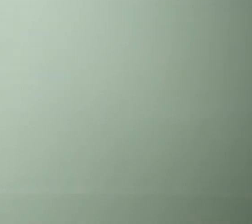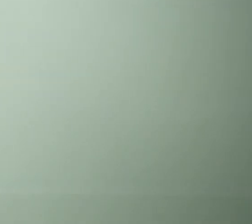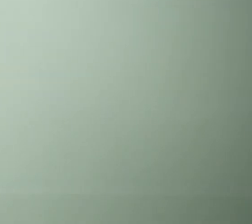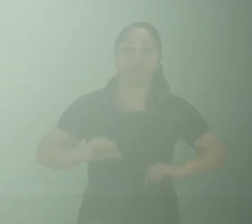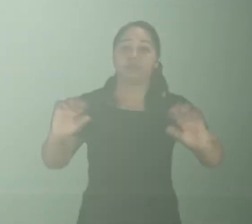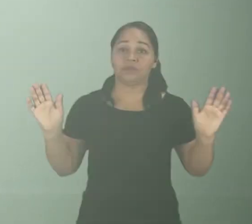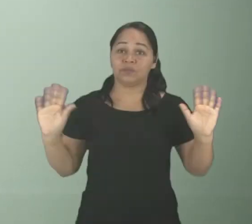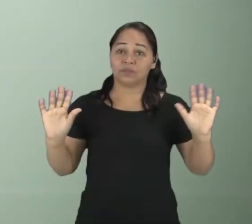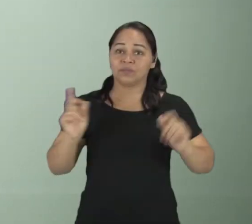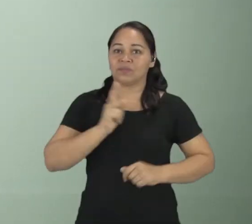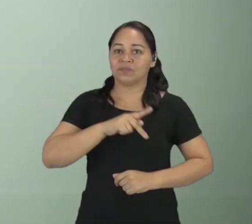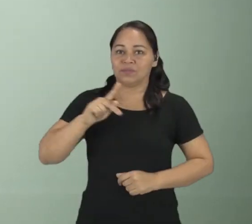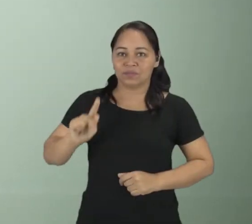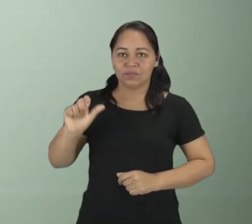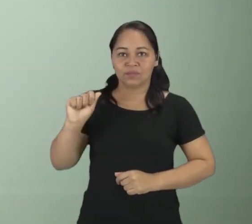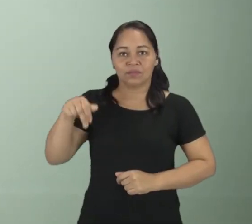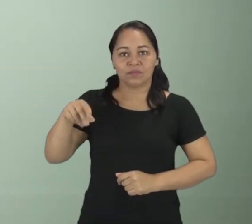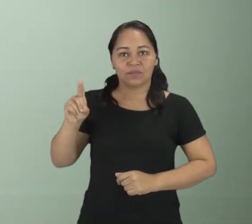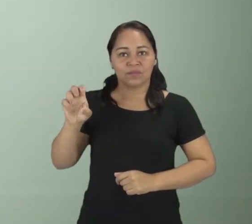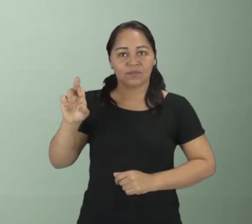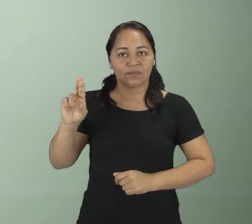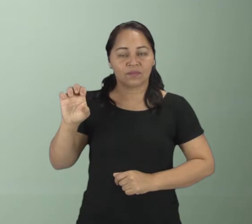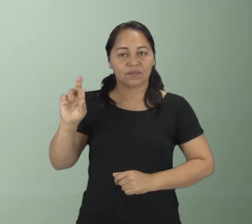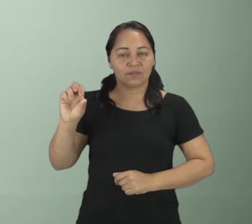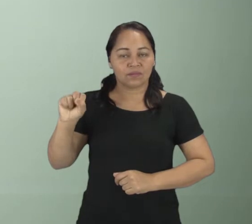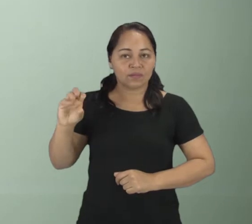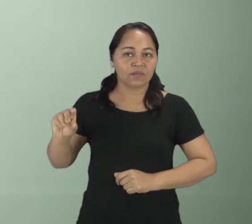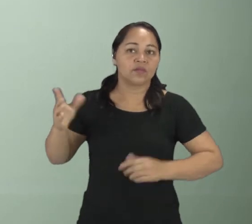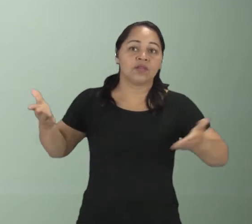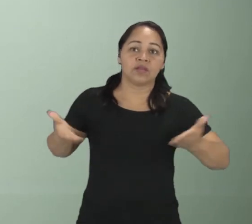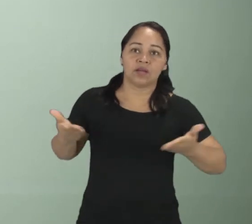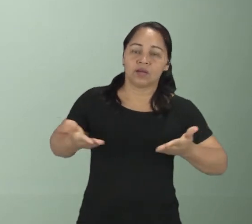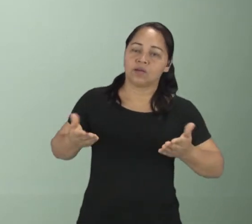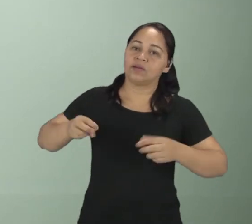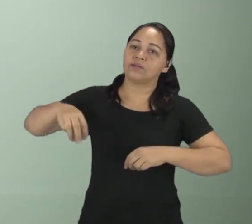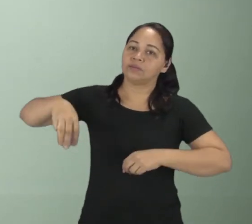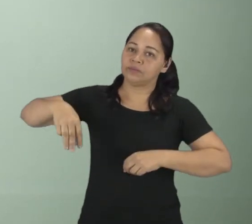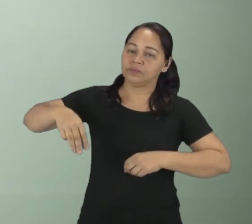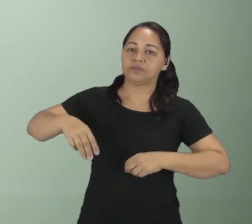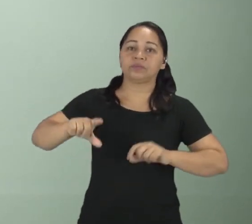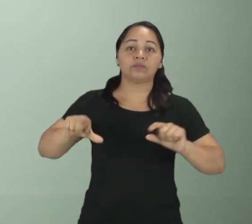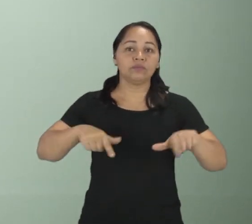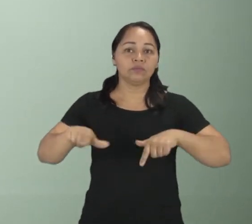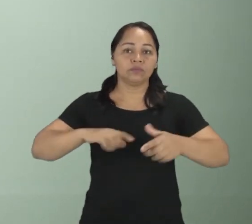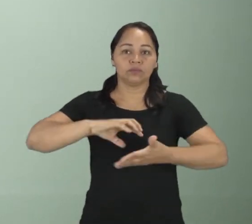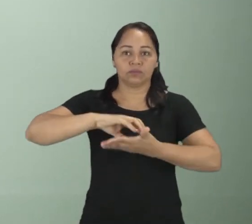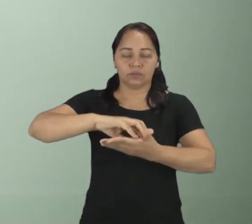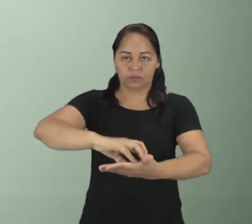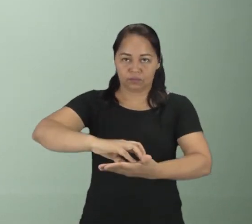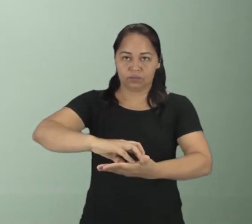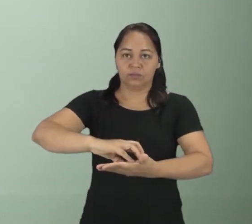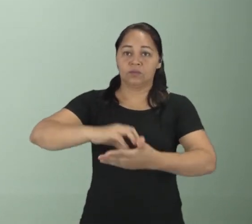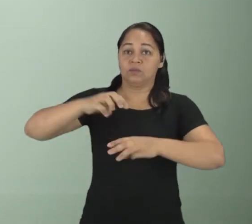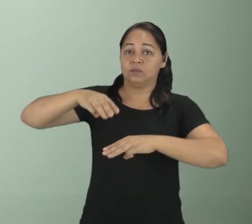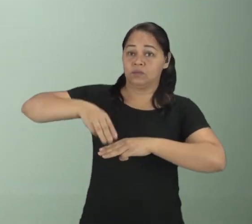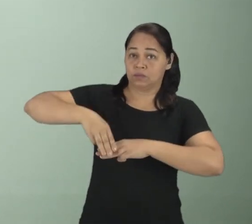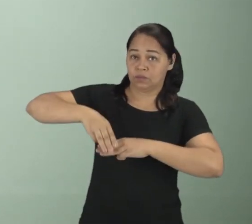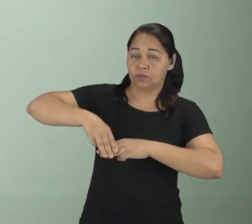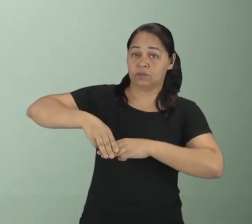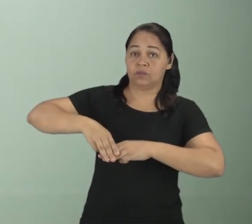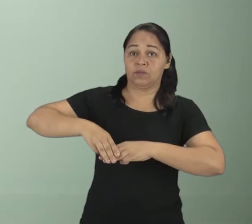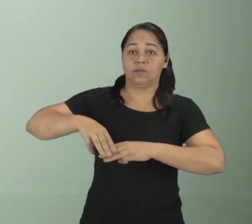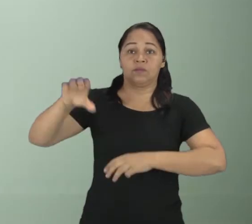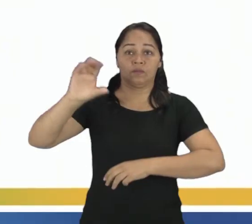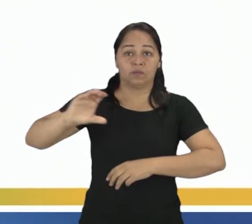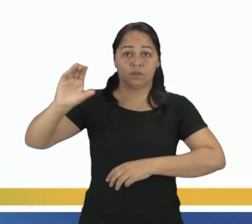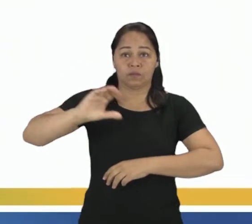Olá, eu sou o professor Anderson Mello, sou professor de matemática e atualmente trabalho no Centro de Matemática, Ciências e Filosofia. A